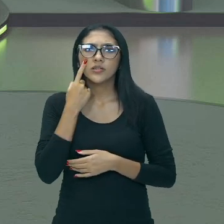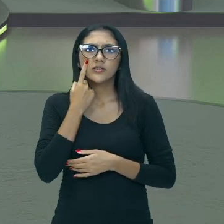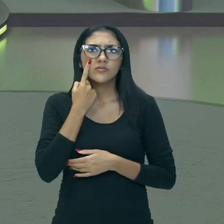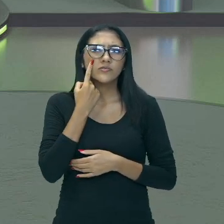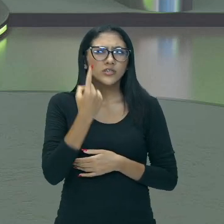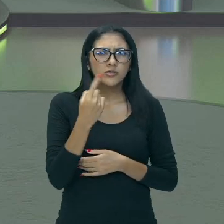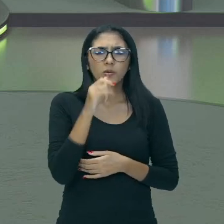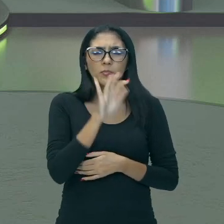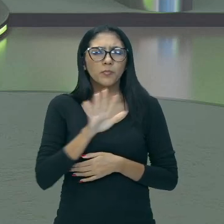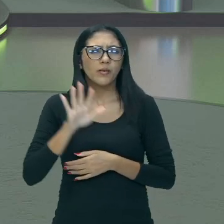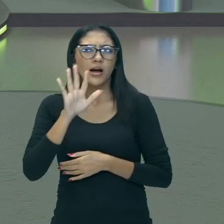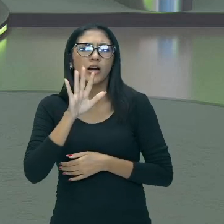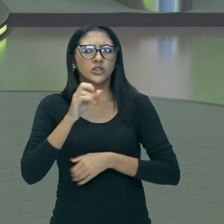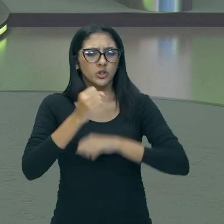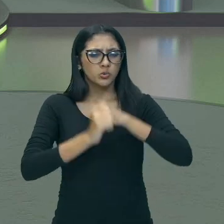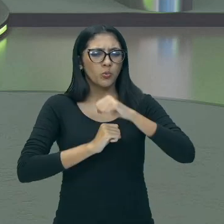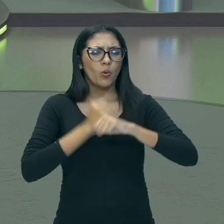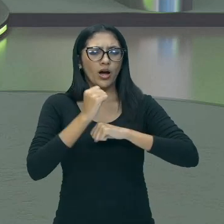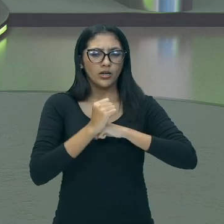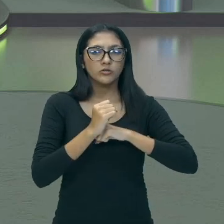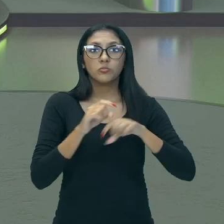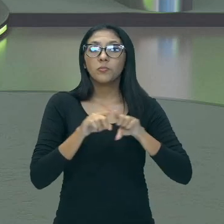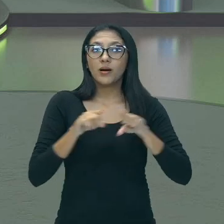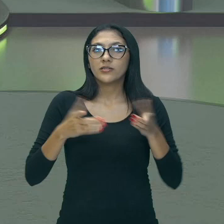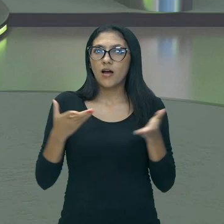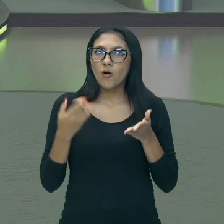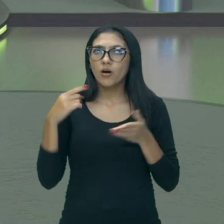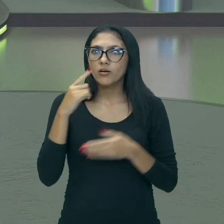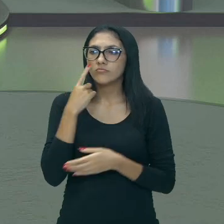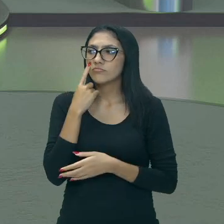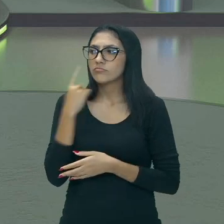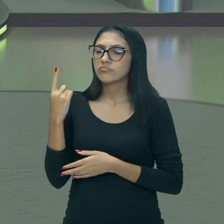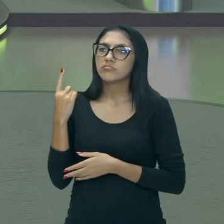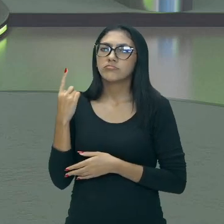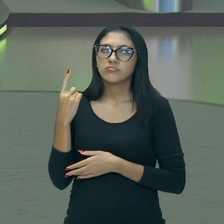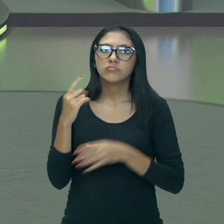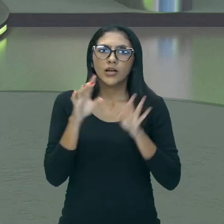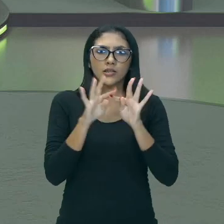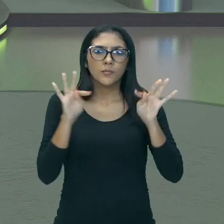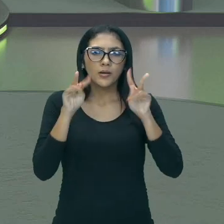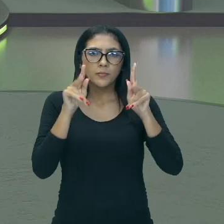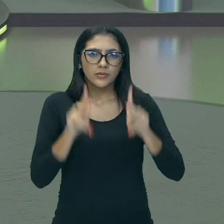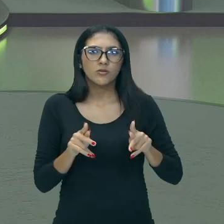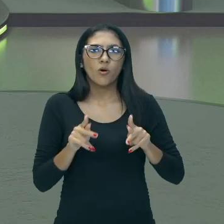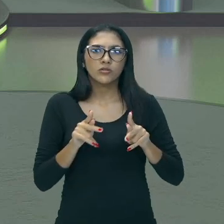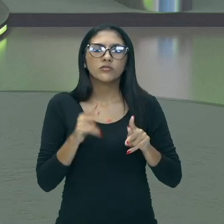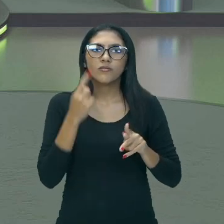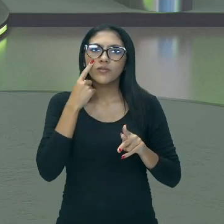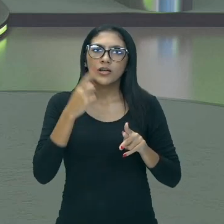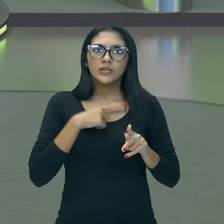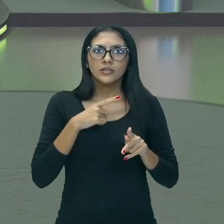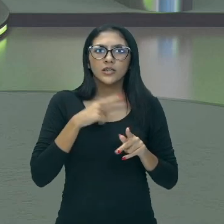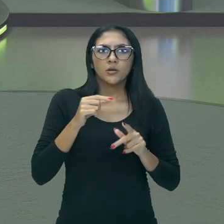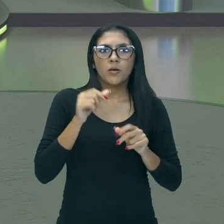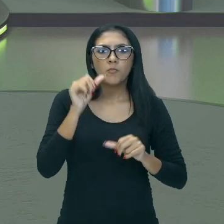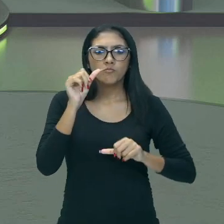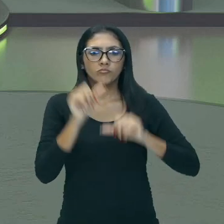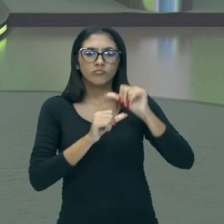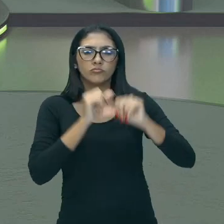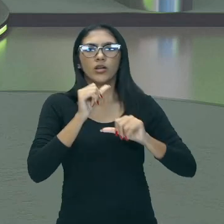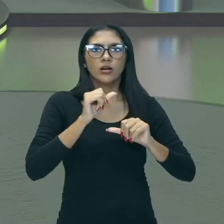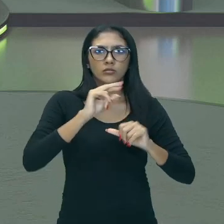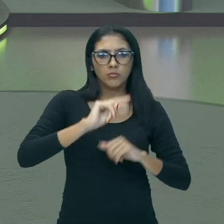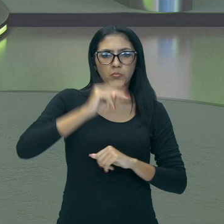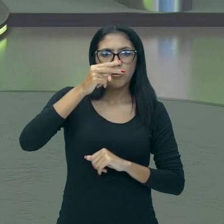mas aqui na tabela você consegue ver que às vezes o número atômico está em cima, a massa está embaixo, então você tem que analisar